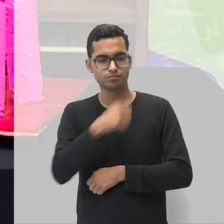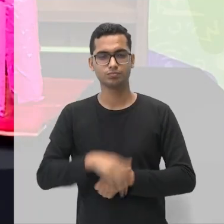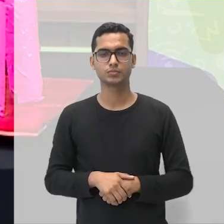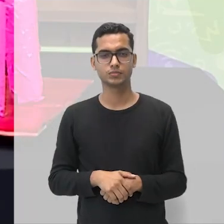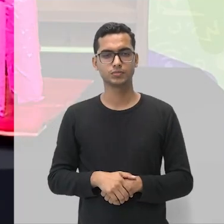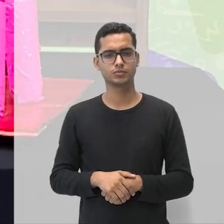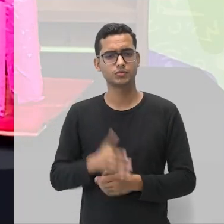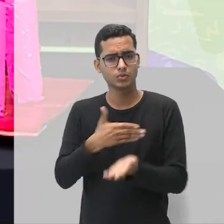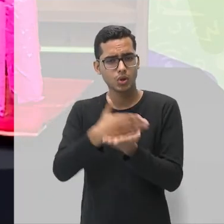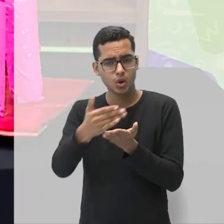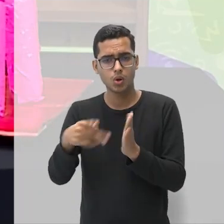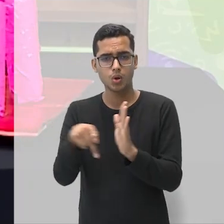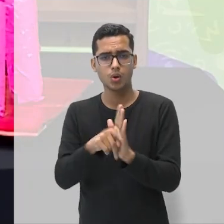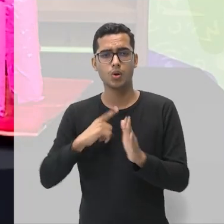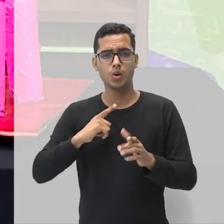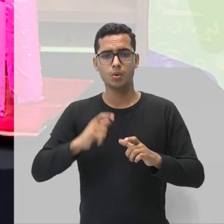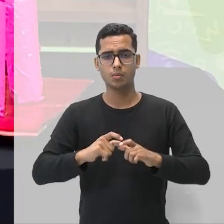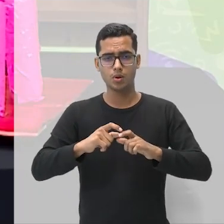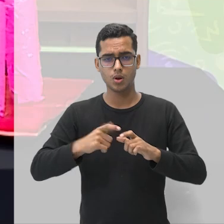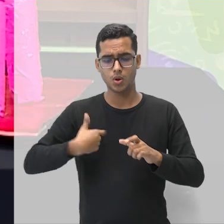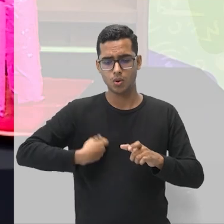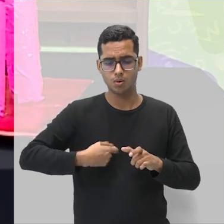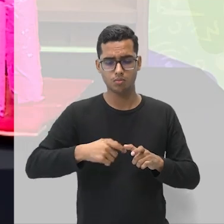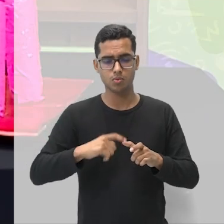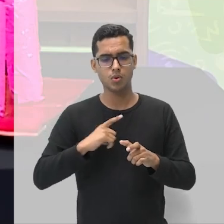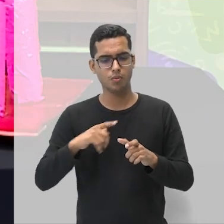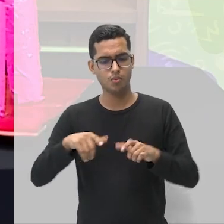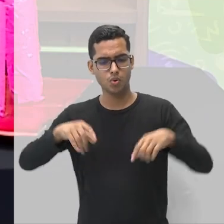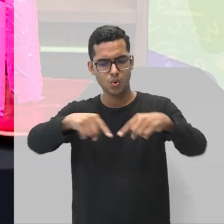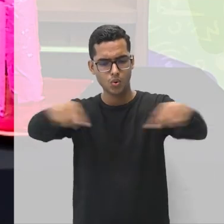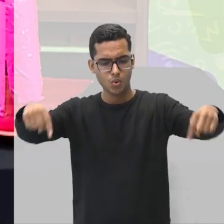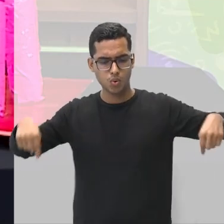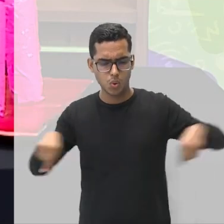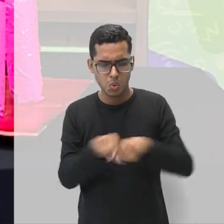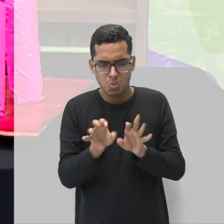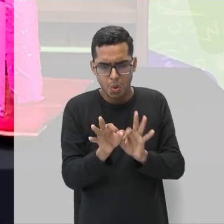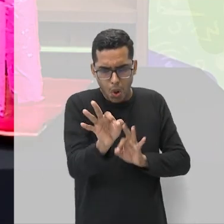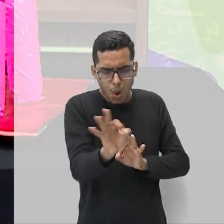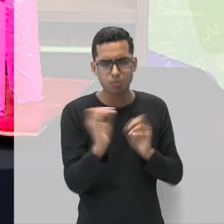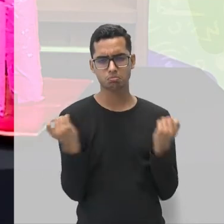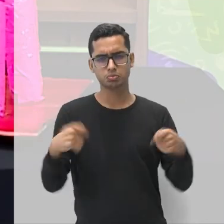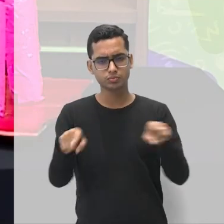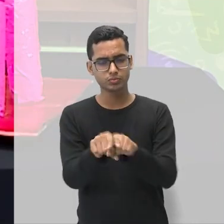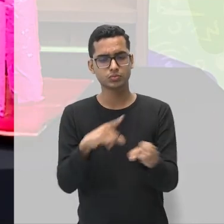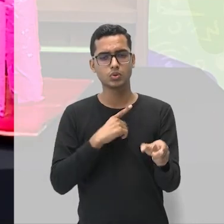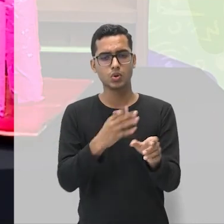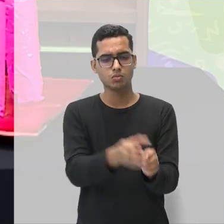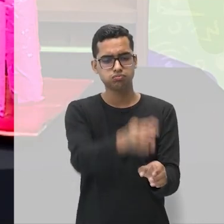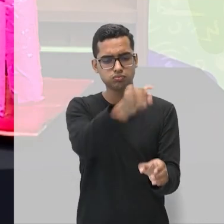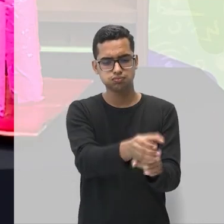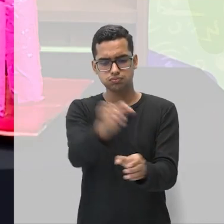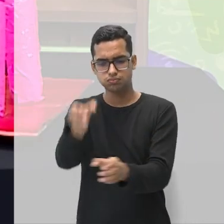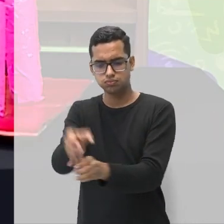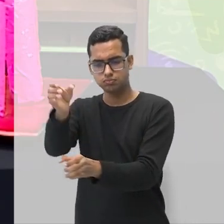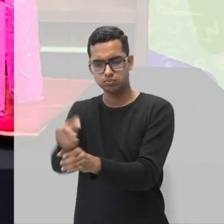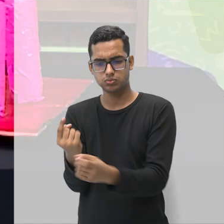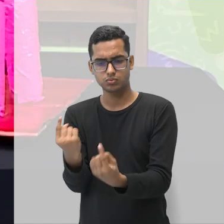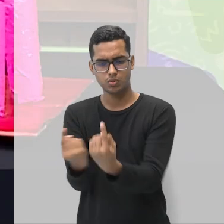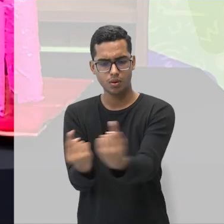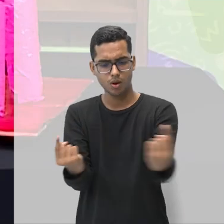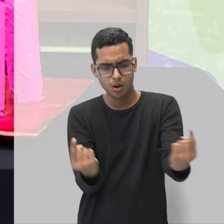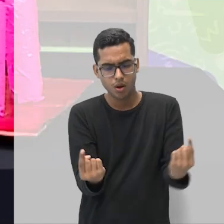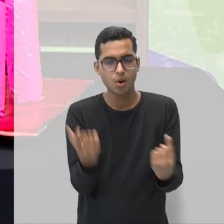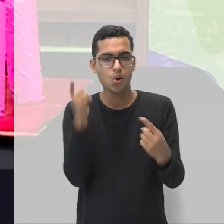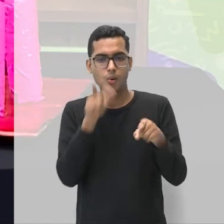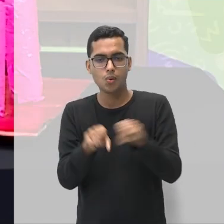você começa o seu jogo, né? Você pode colocar um pouco mais distante para você ir acertando. Se